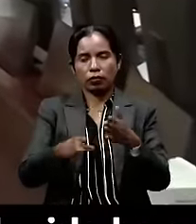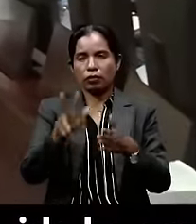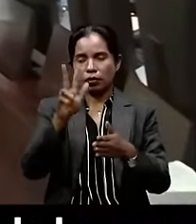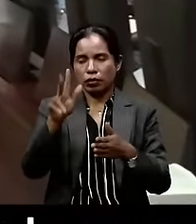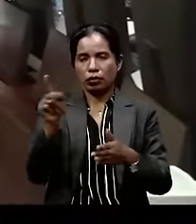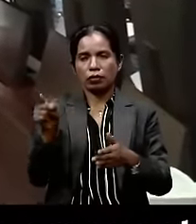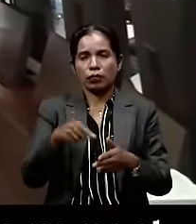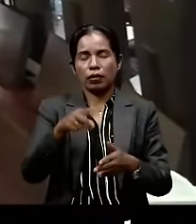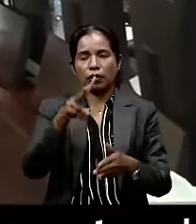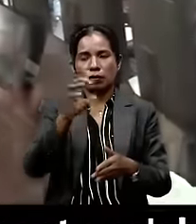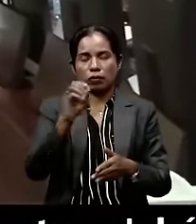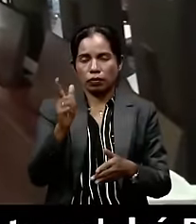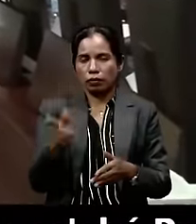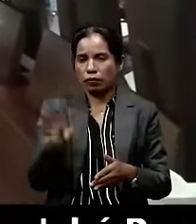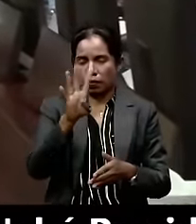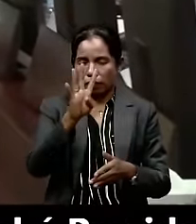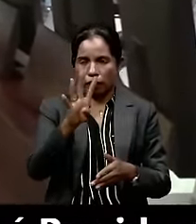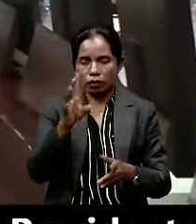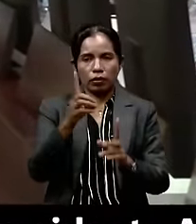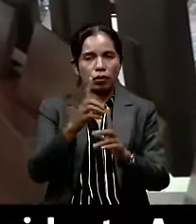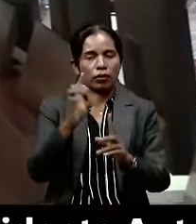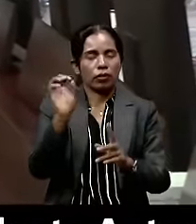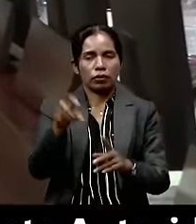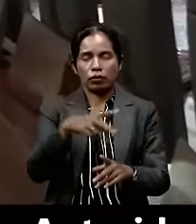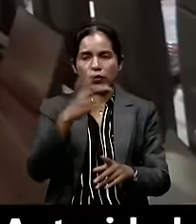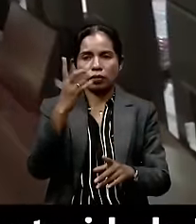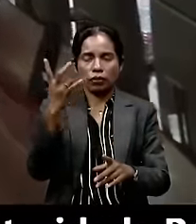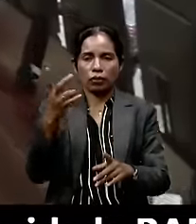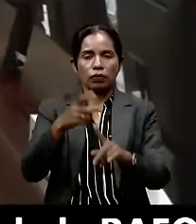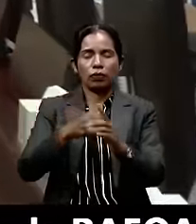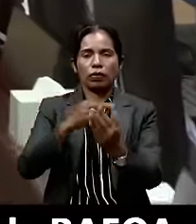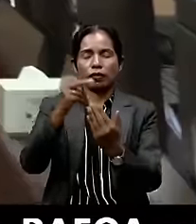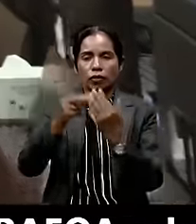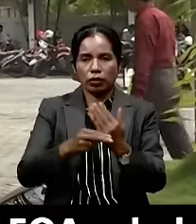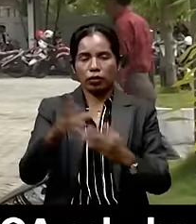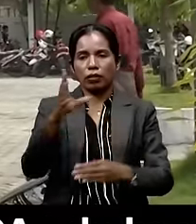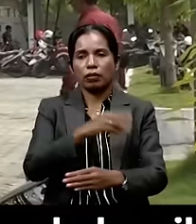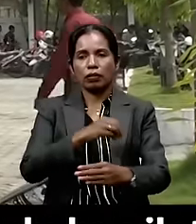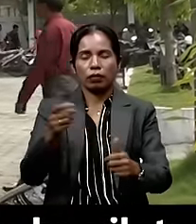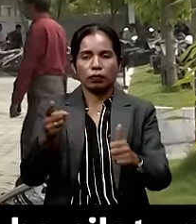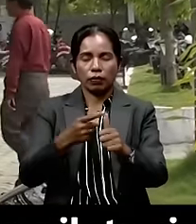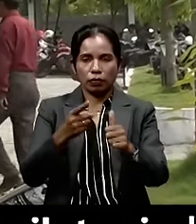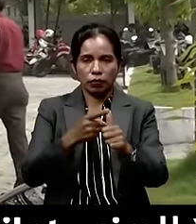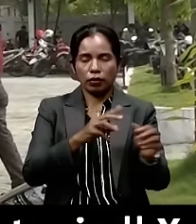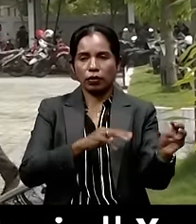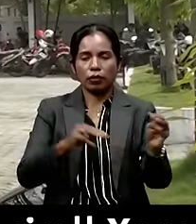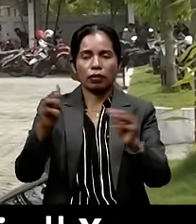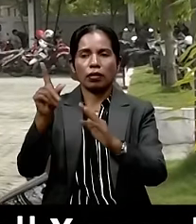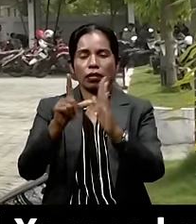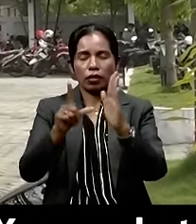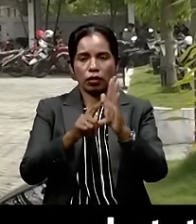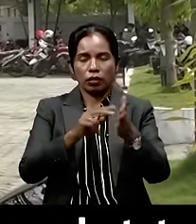barra rihun rua ronul recin hat e a loron sanul recinhito fulan zaneiro no mos primeira alteração ba